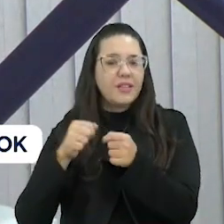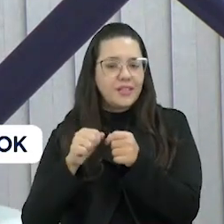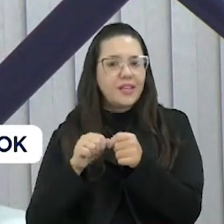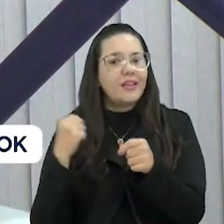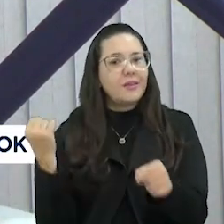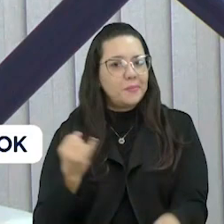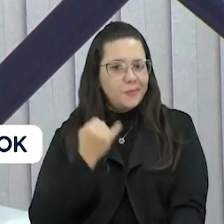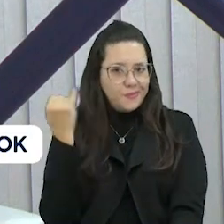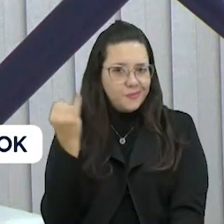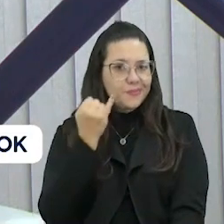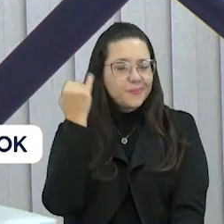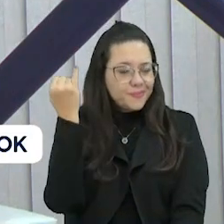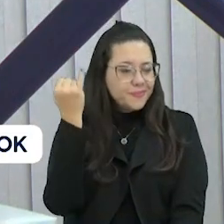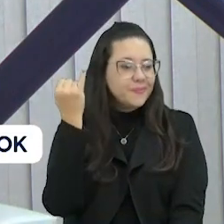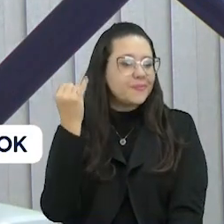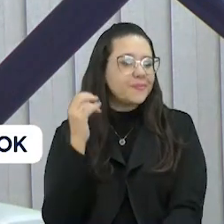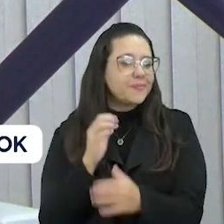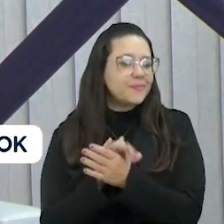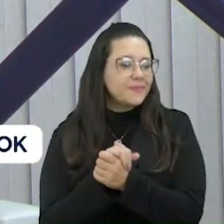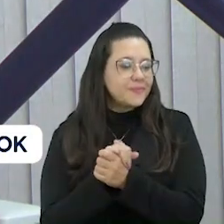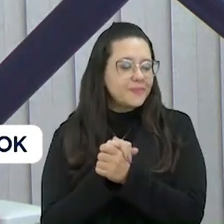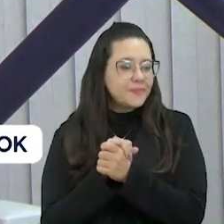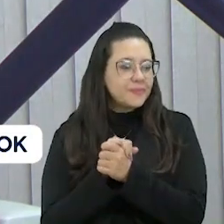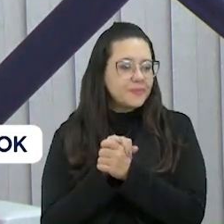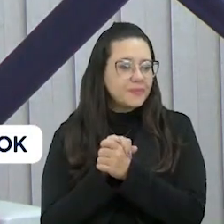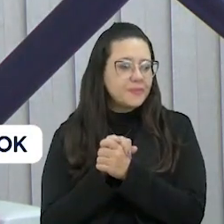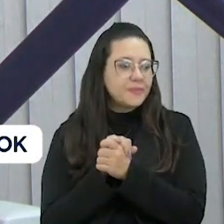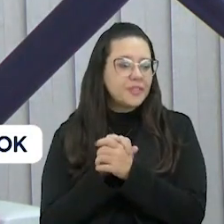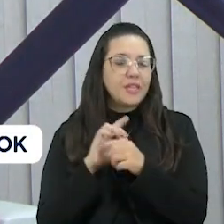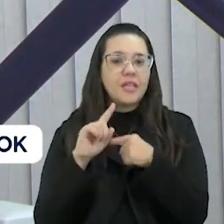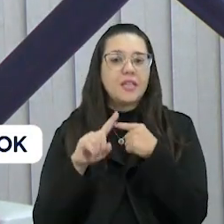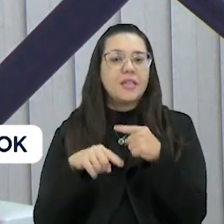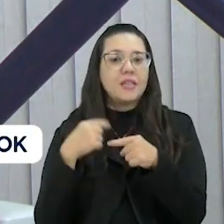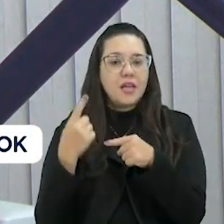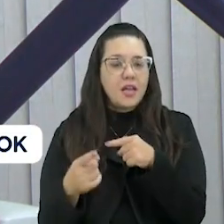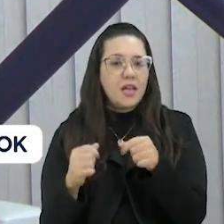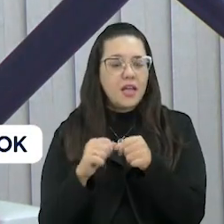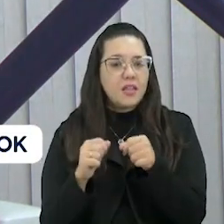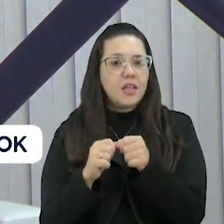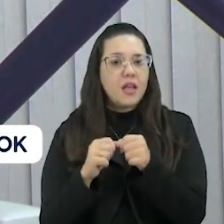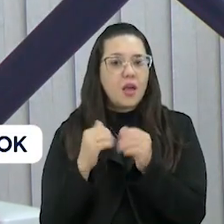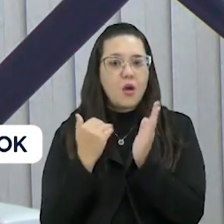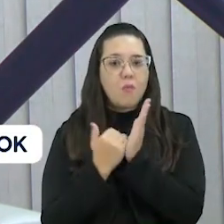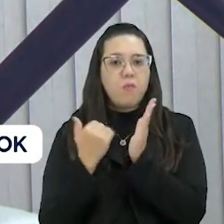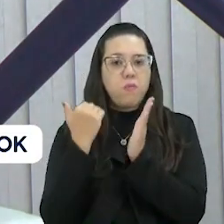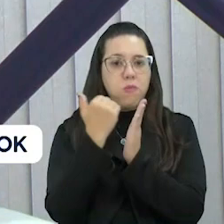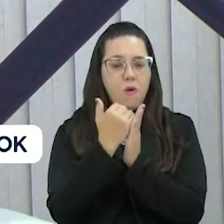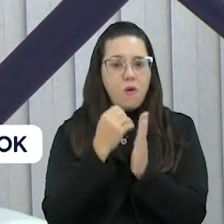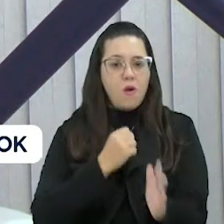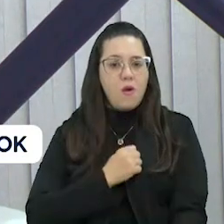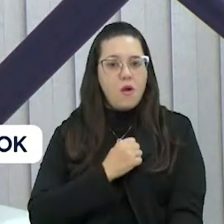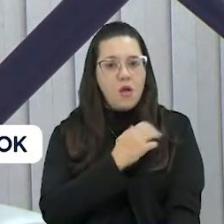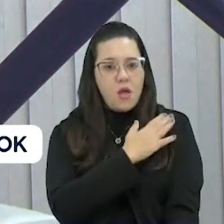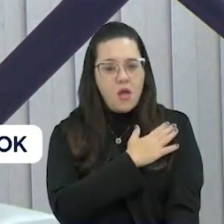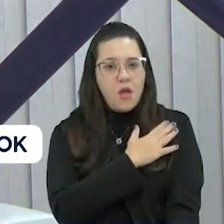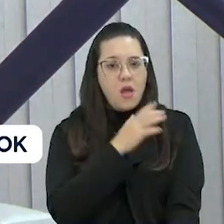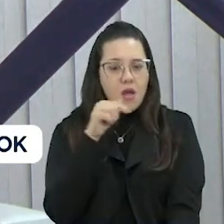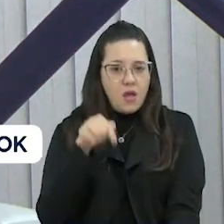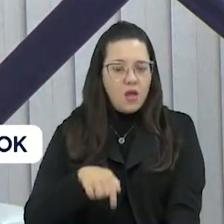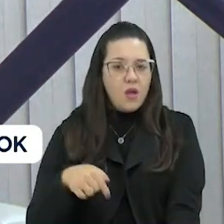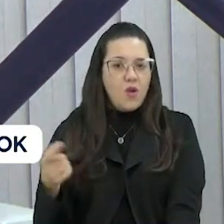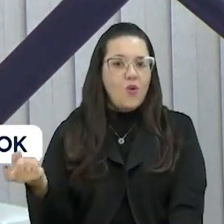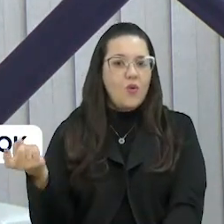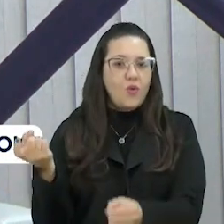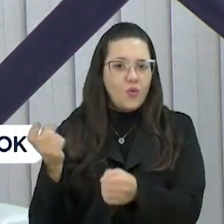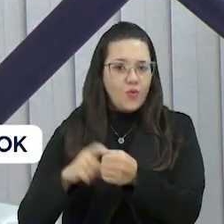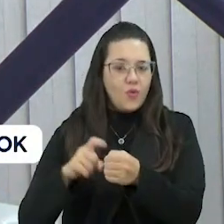Então ocorrências muito boas, muito positivas. Depois, com a promoção para capitão, eu vim para Votuporanga, né? Na época eu me